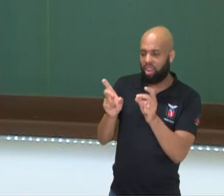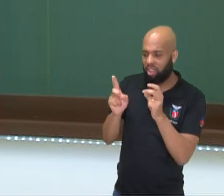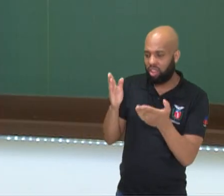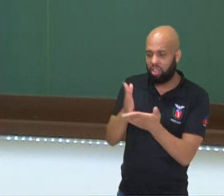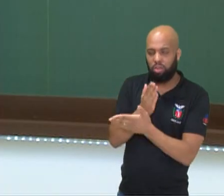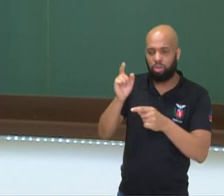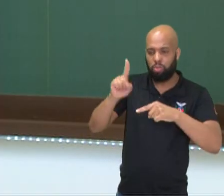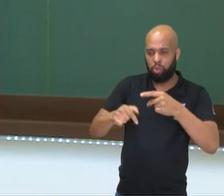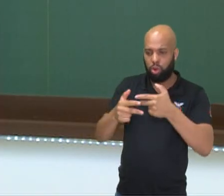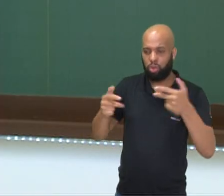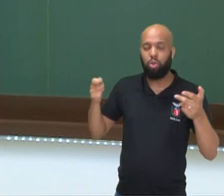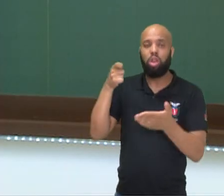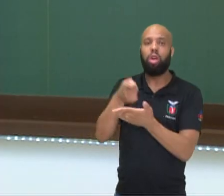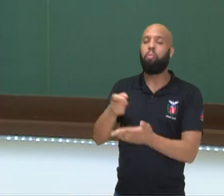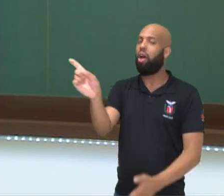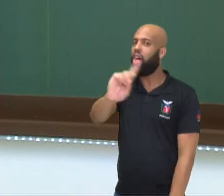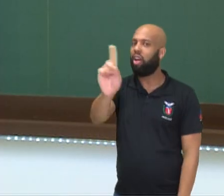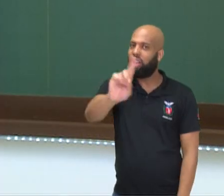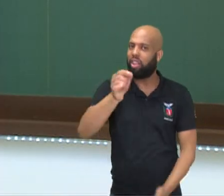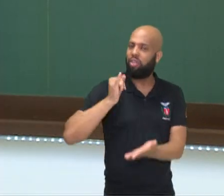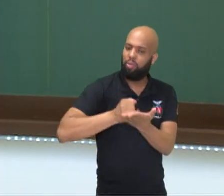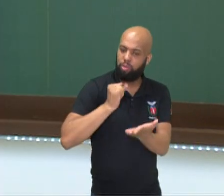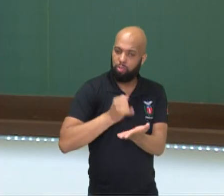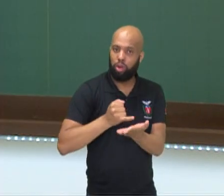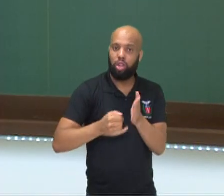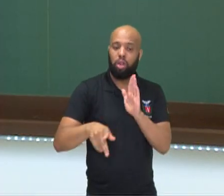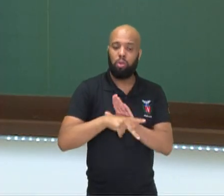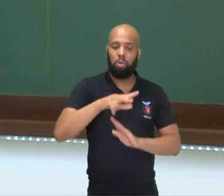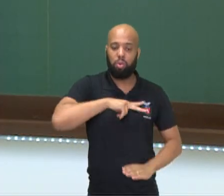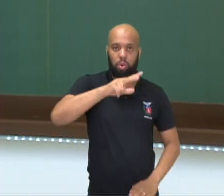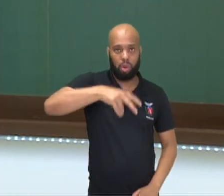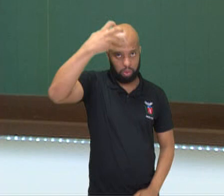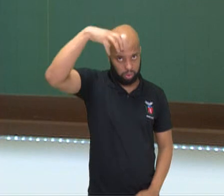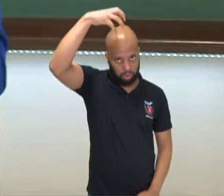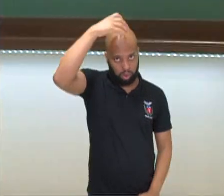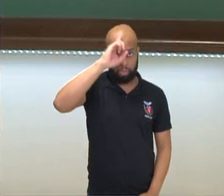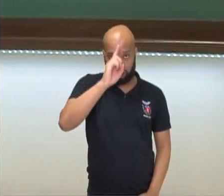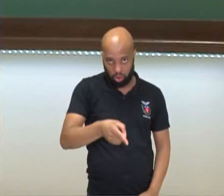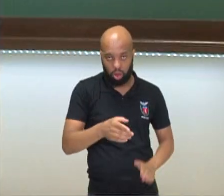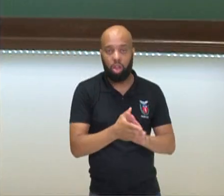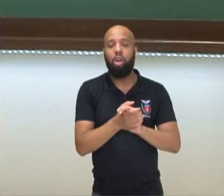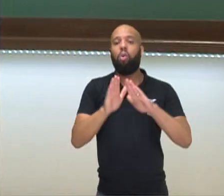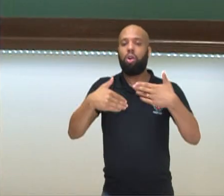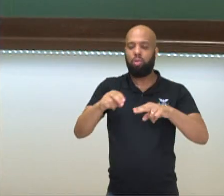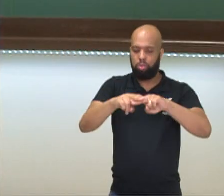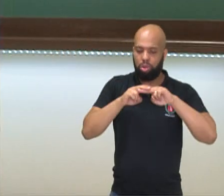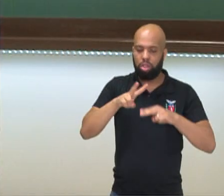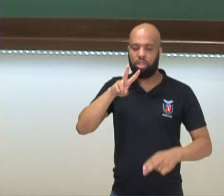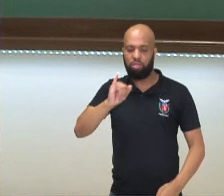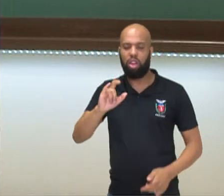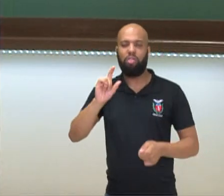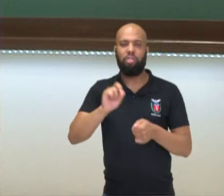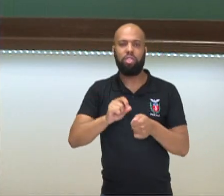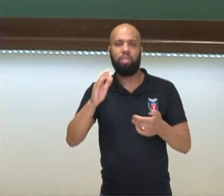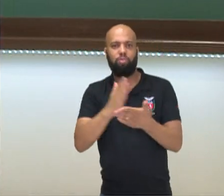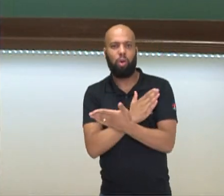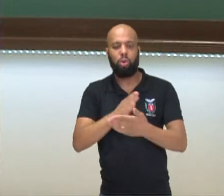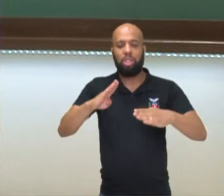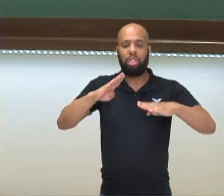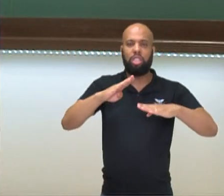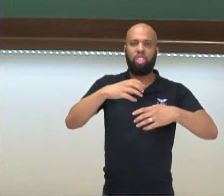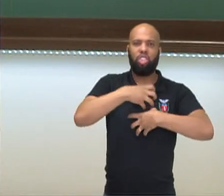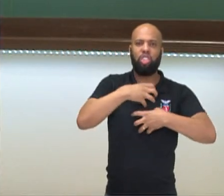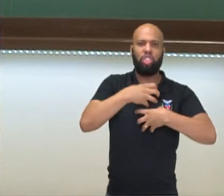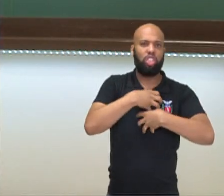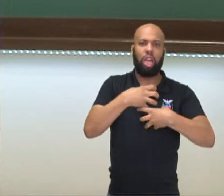produtos não pagando os impostos que a coroa portuguesa pedia. E para isso eles vão acabar gerando alguns sistemas um